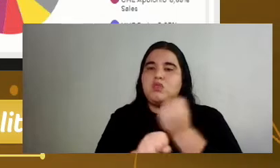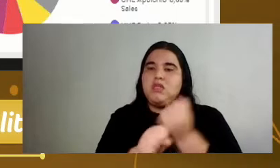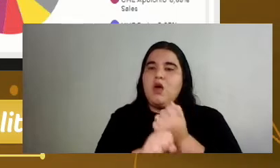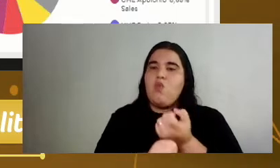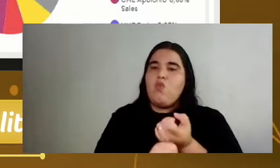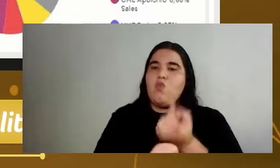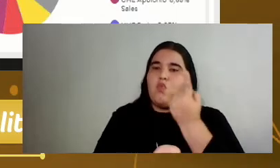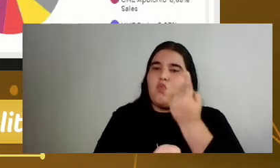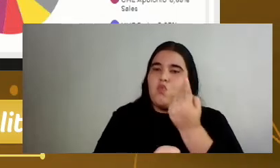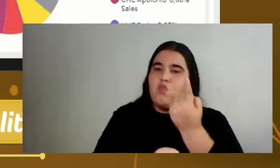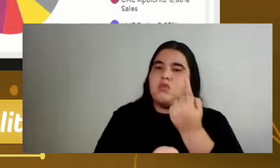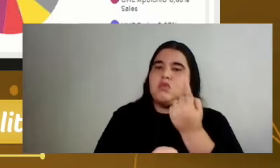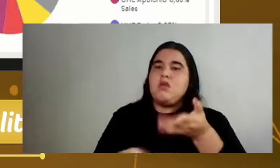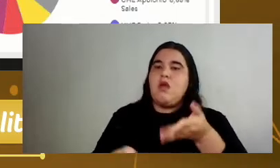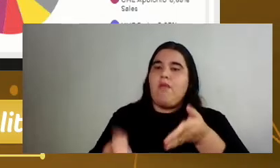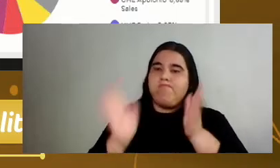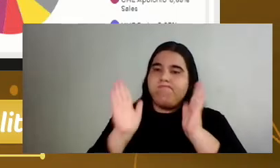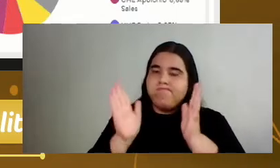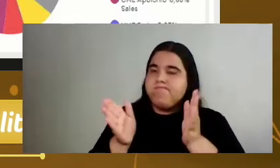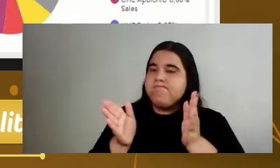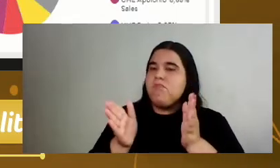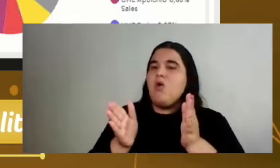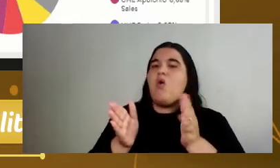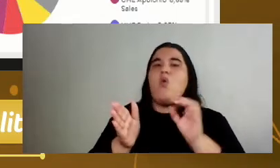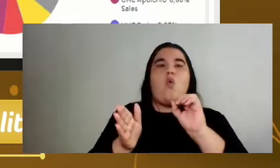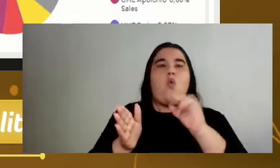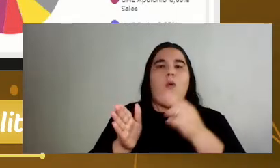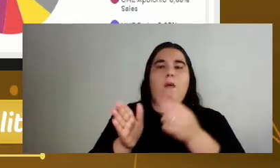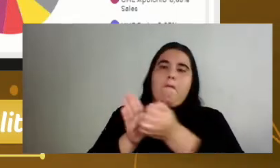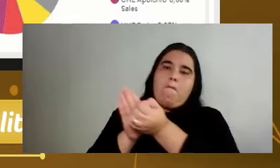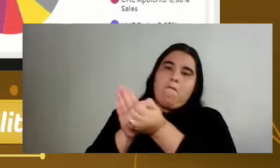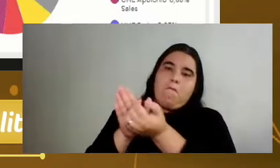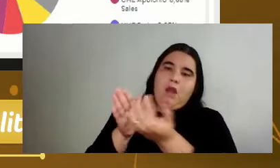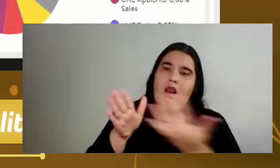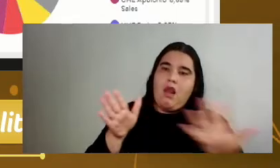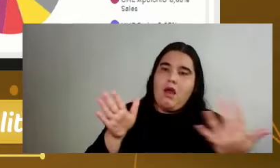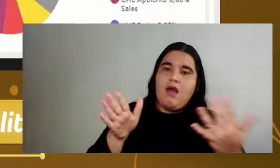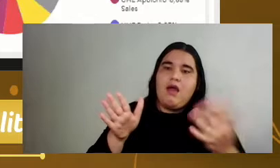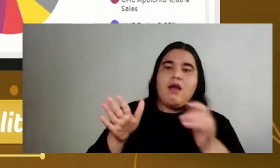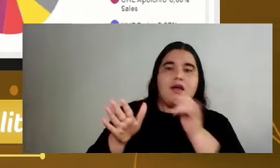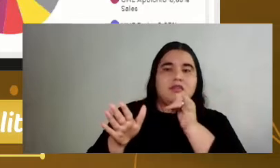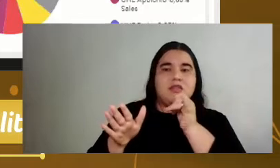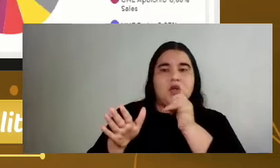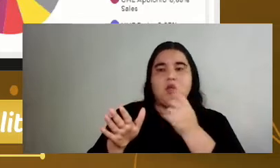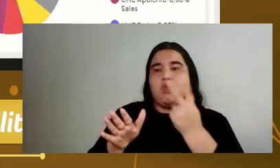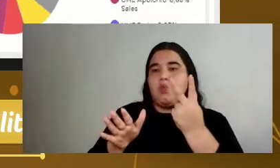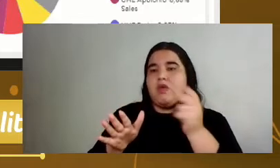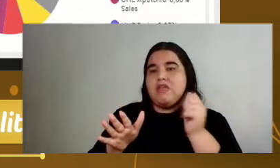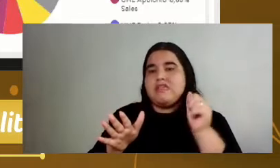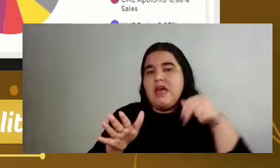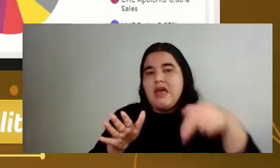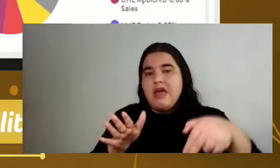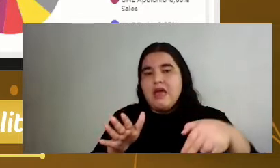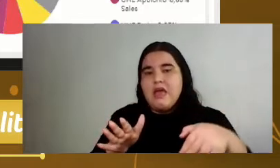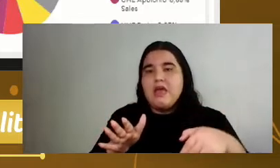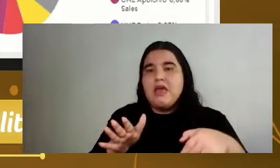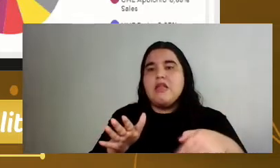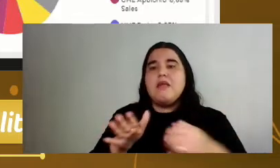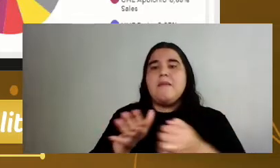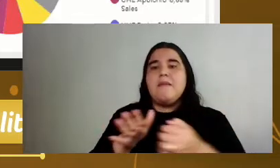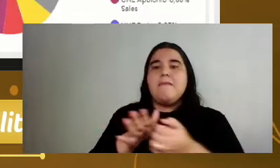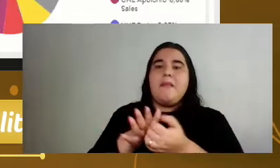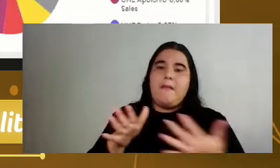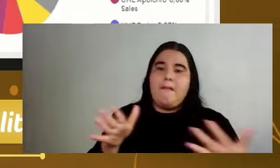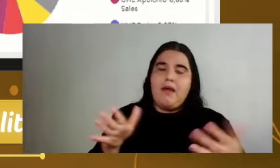única edificação múltipla seria 2 a N edificações, pia e coleta d'água. Então,